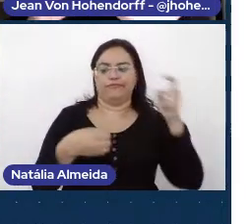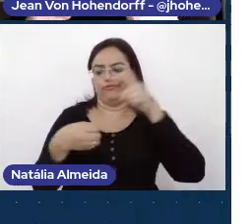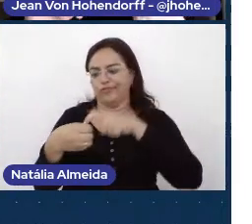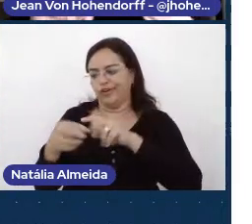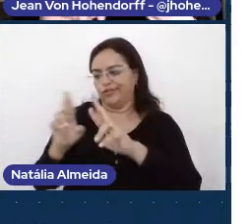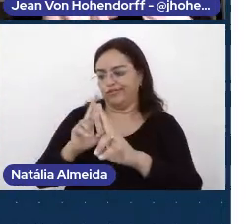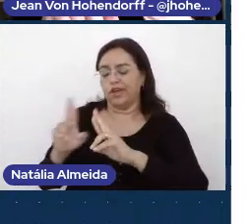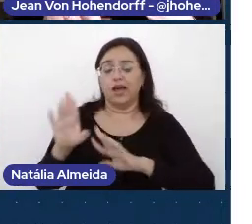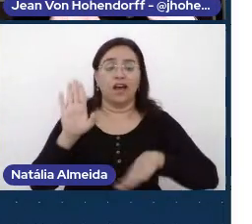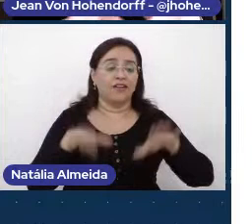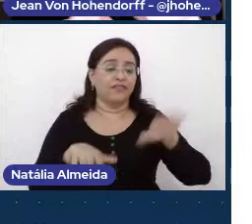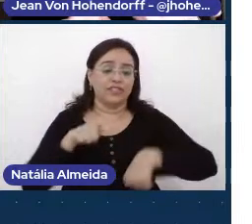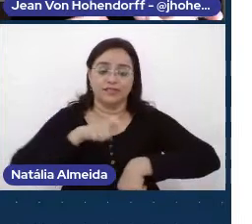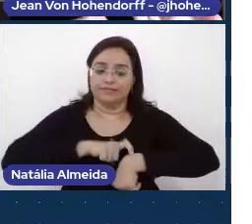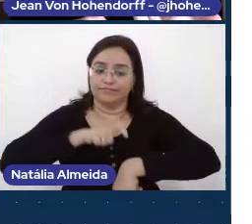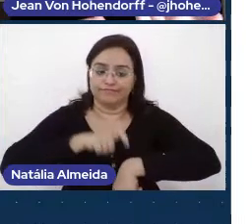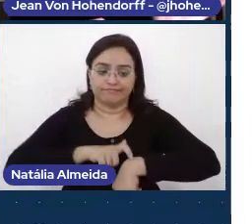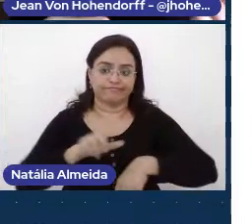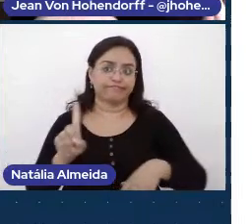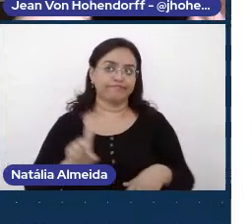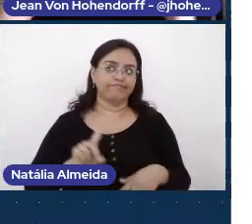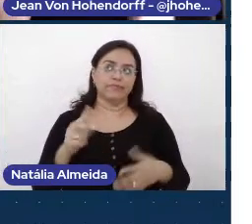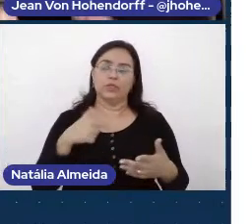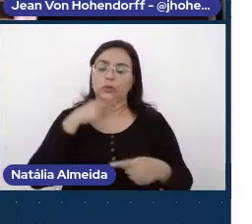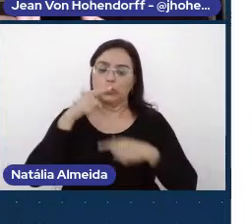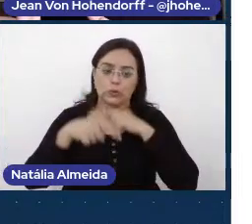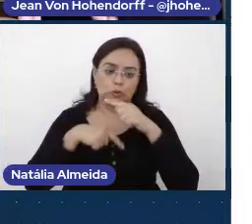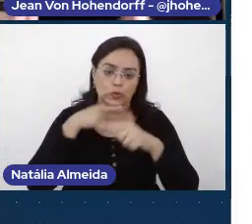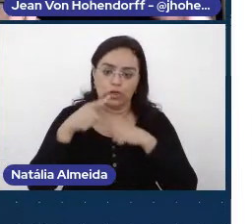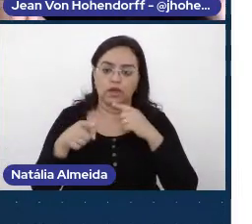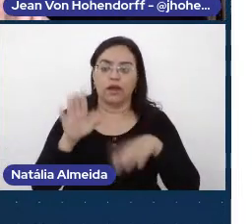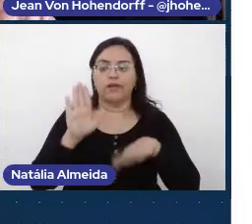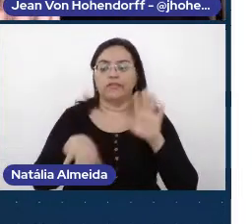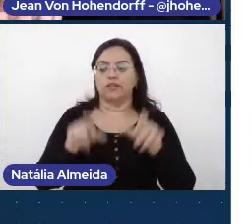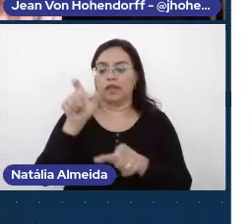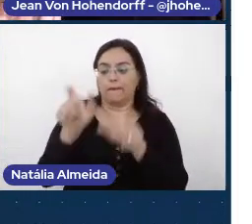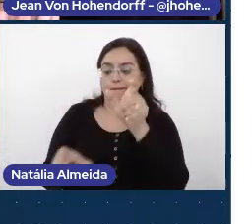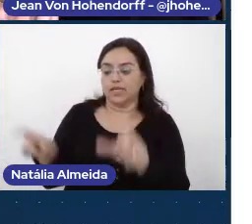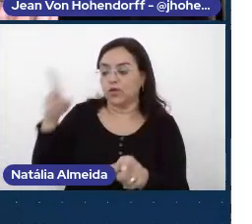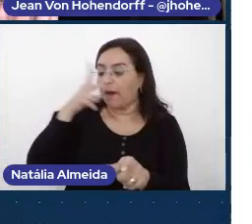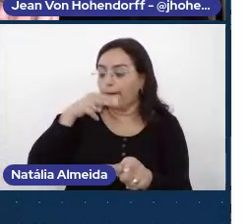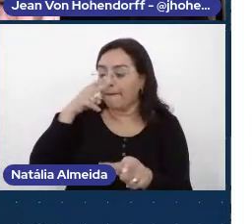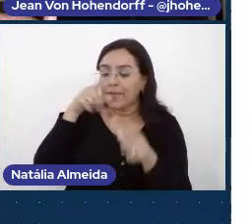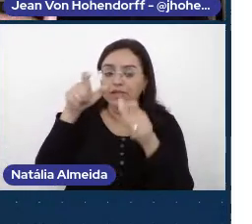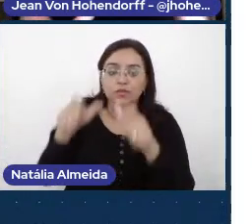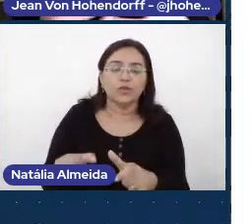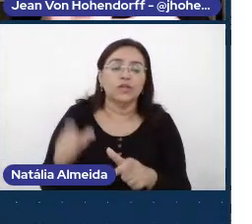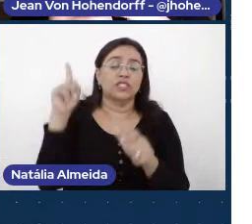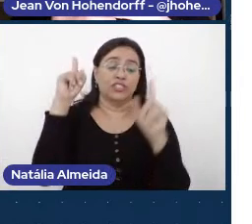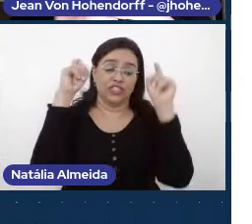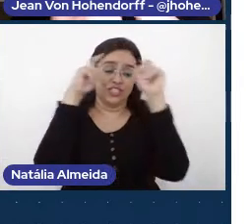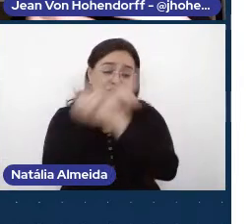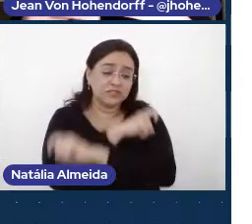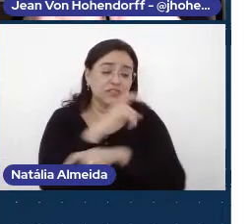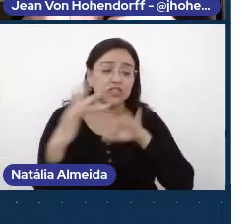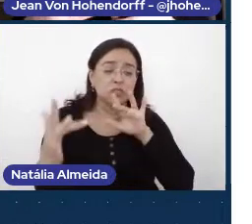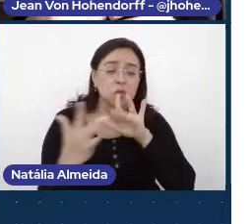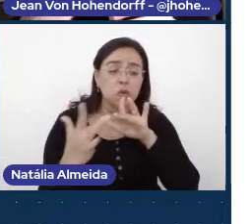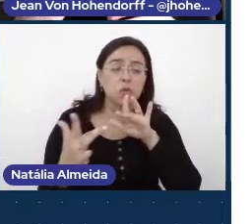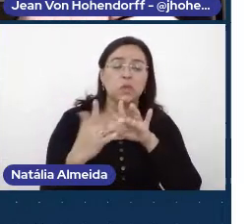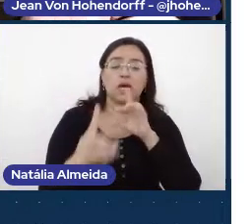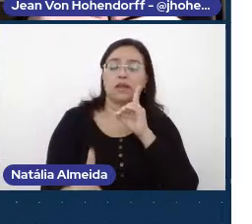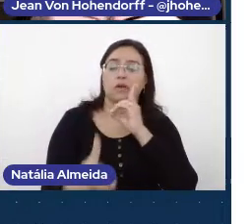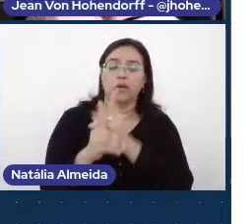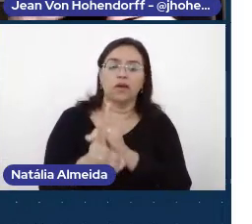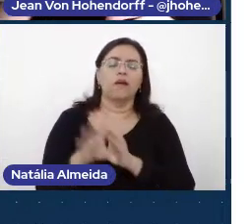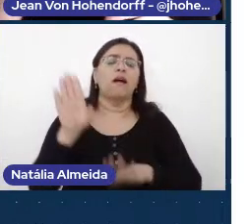eu não tenho tempo para fazer isso, as pessoas pesquisadas já não estão no mesmo lugar, é difícil o contato com elas. E às vezes eu